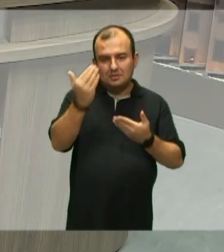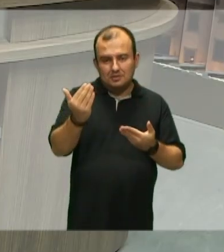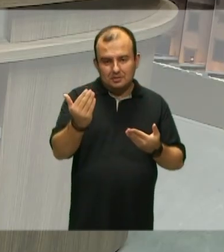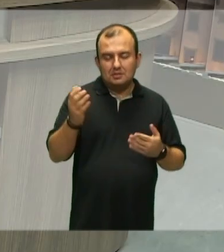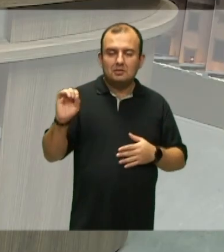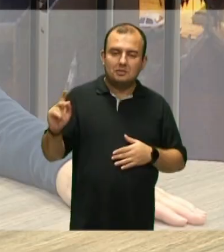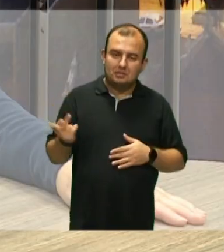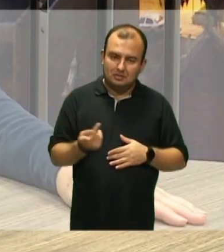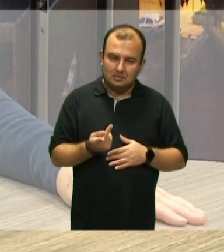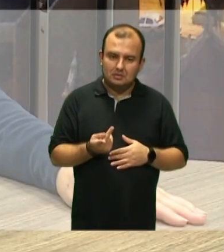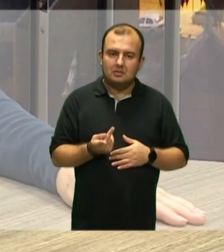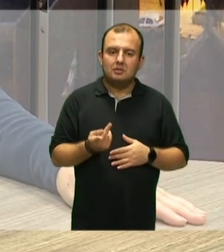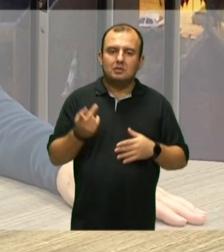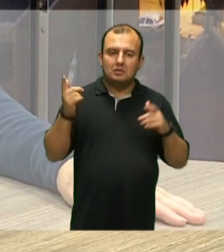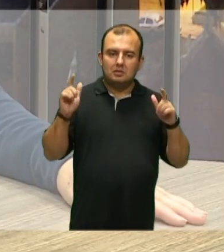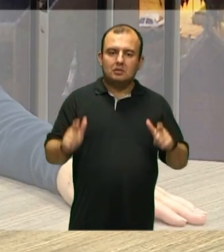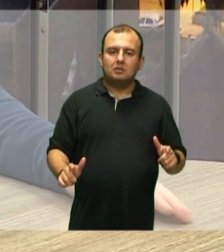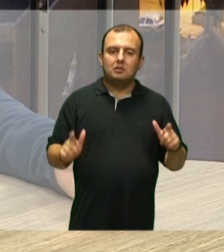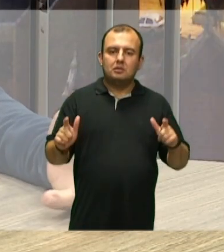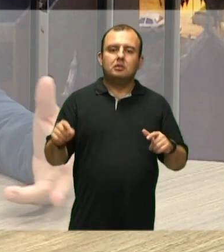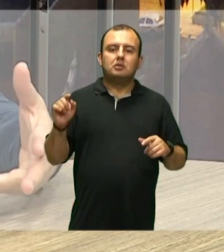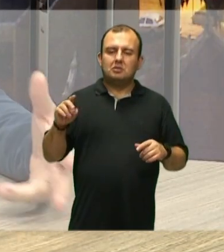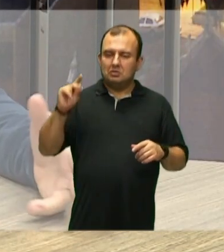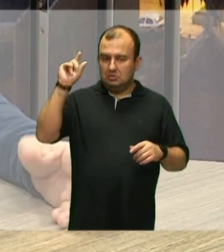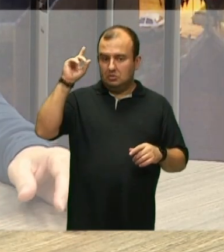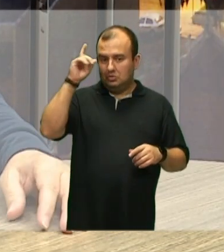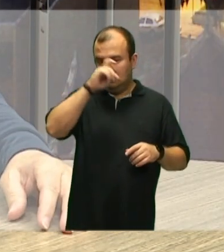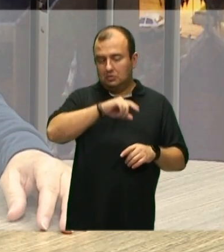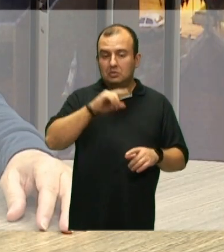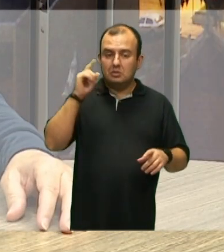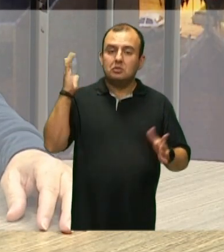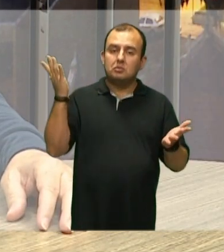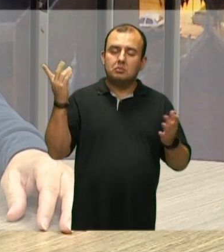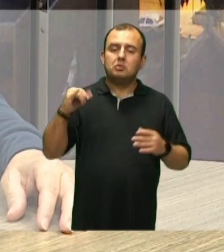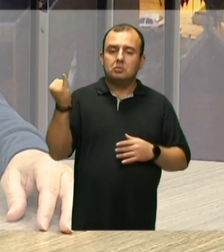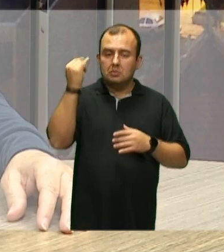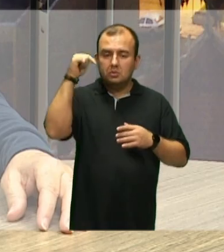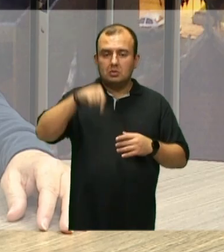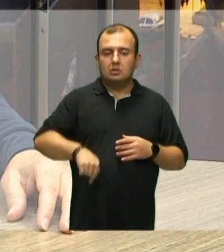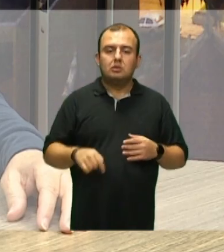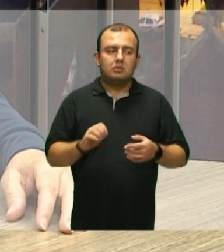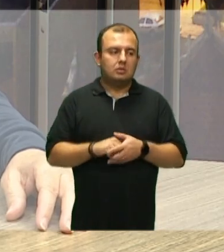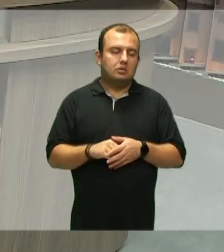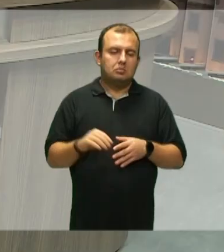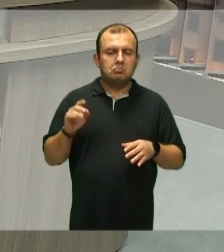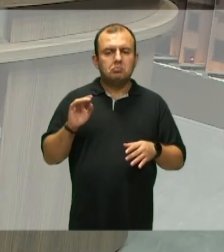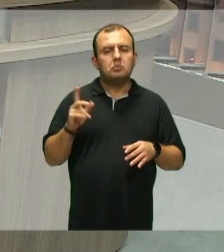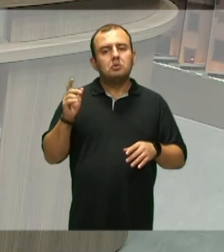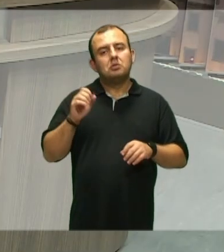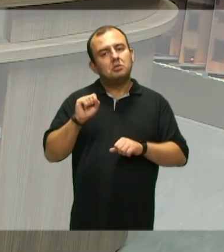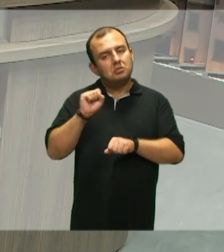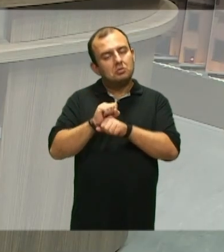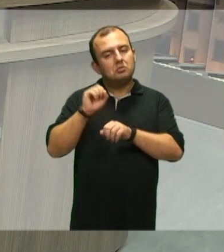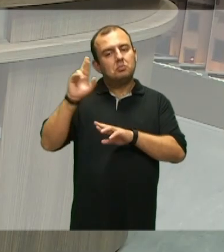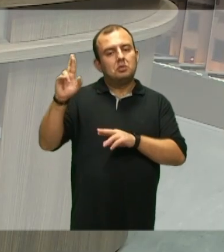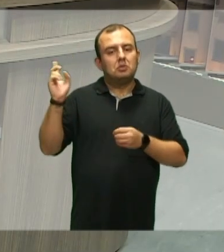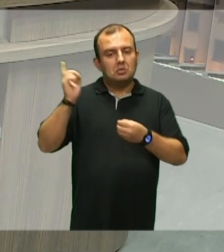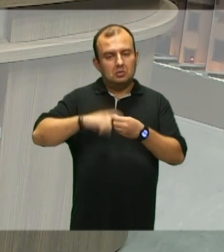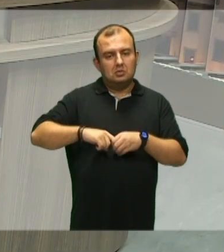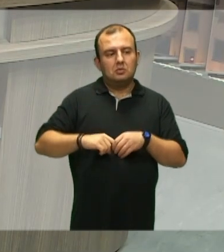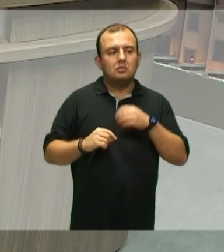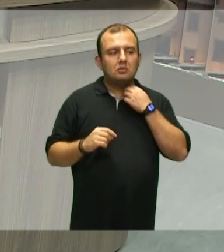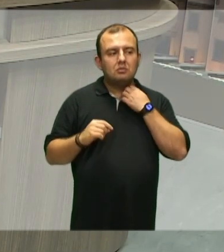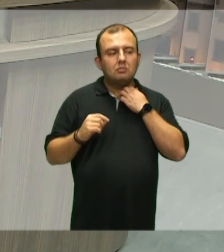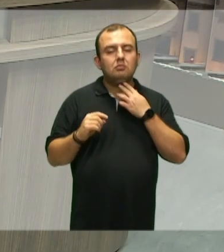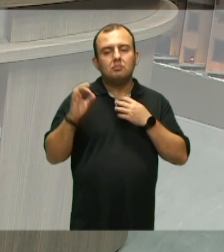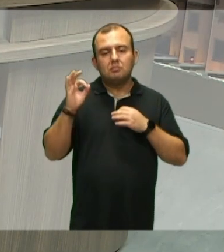pela oportunidade, pelo espaço. Esses espaços são raros, mas são muito importantes, né? Imagina. E espero voltar. Com certeza,